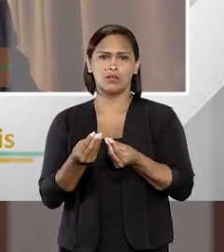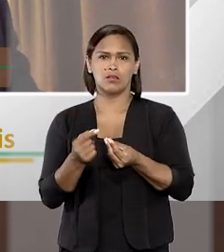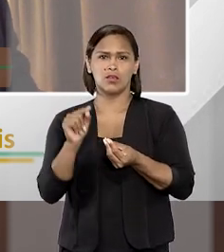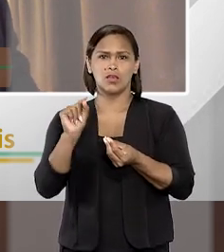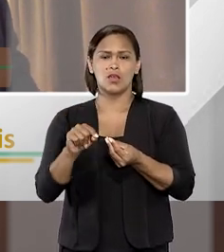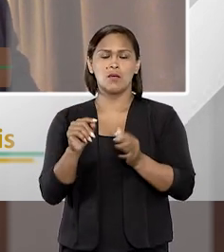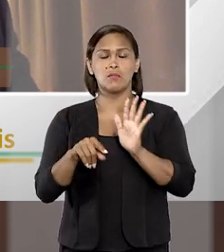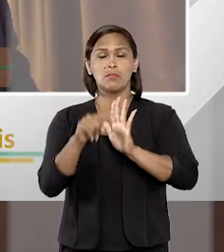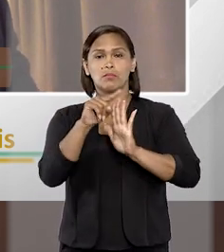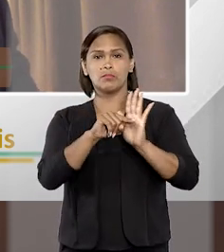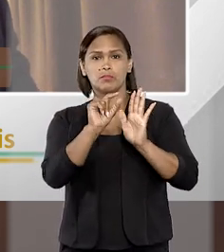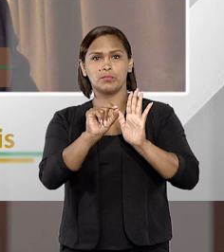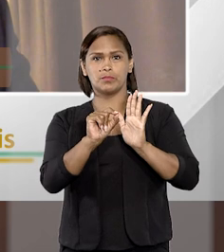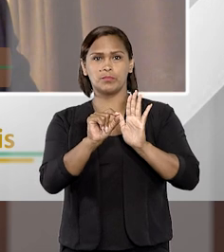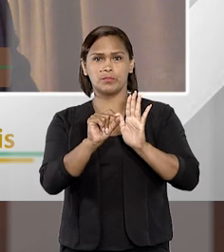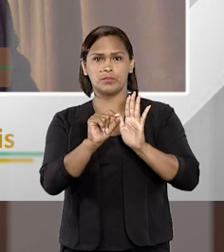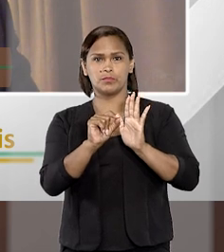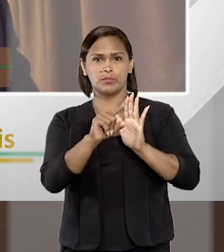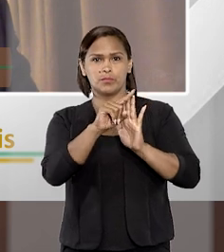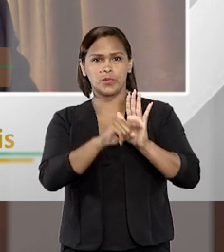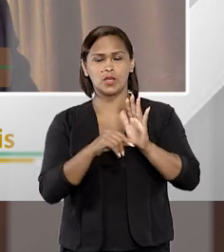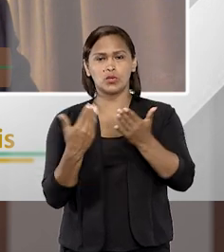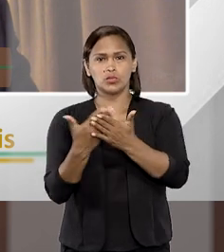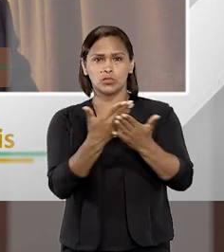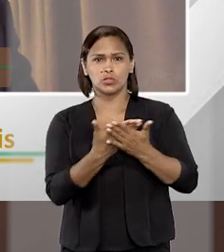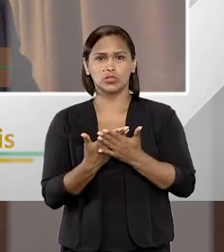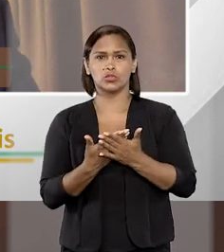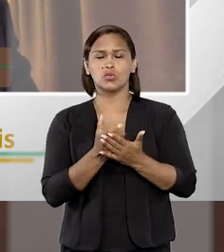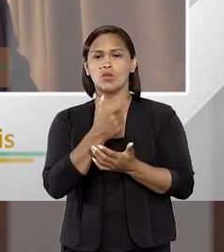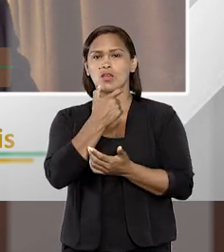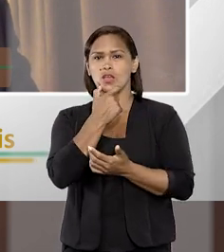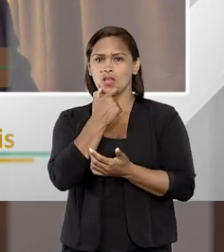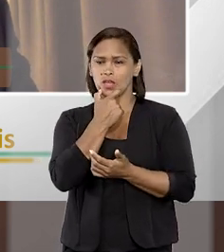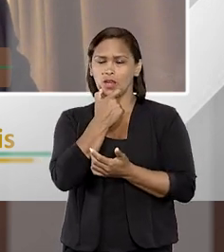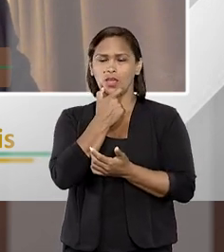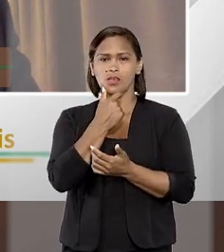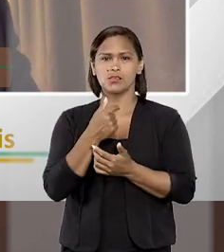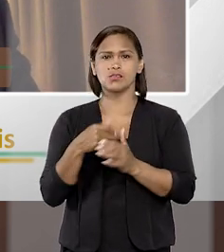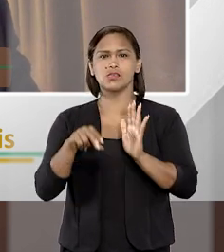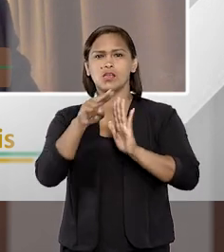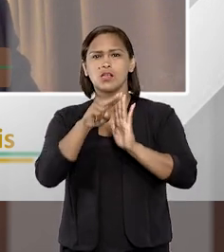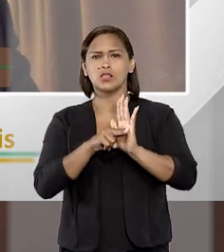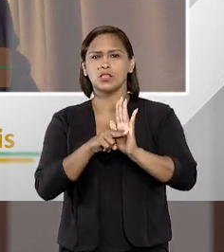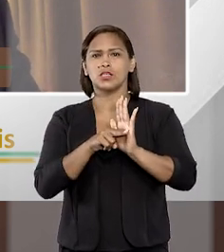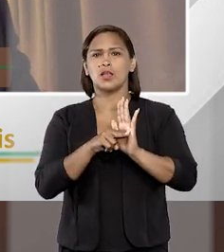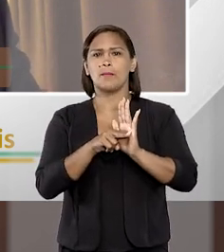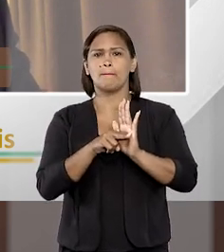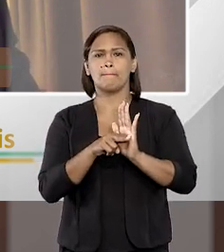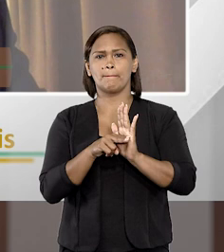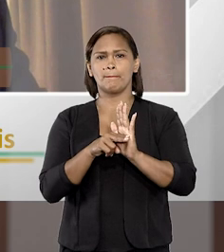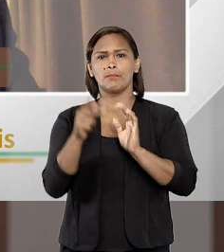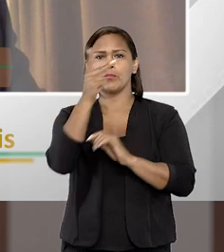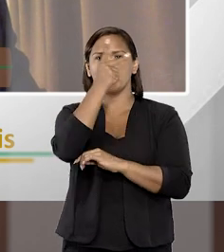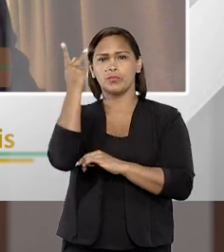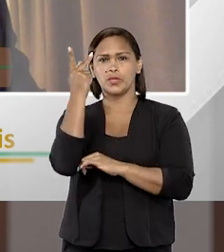para os estudos ingleses e se denomina como a